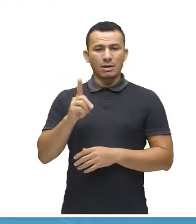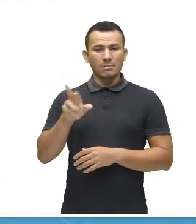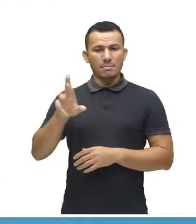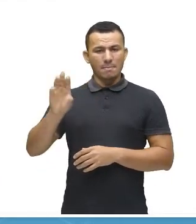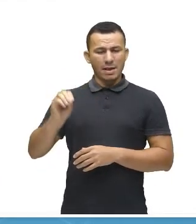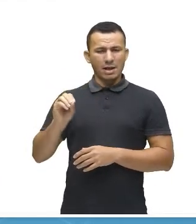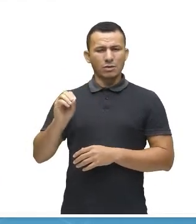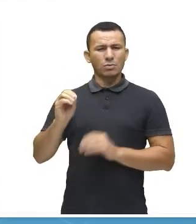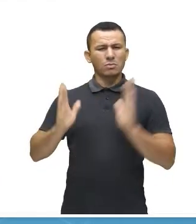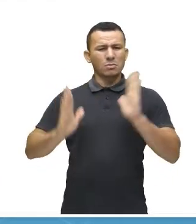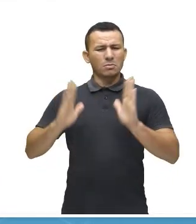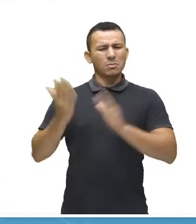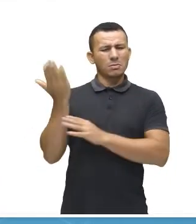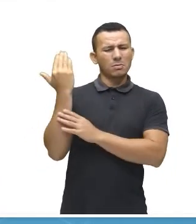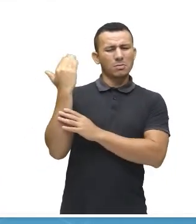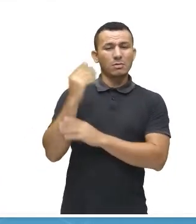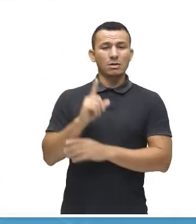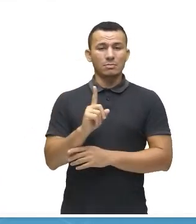Em